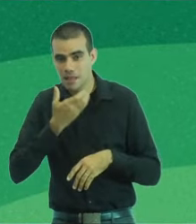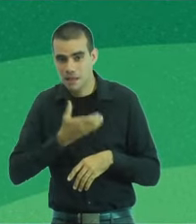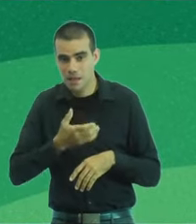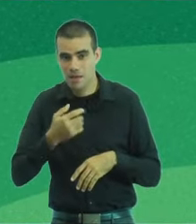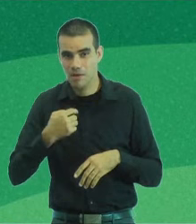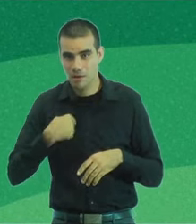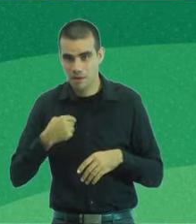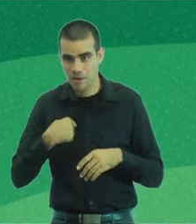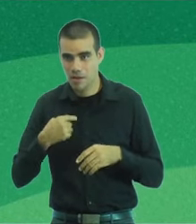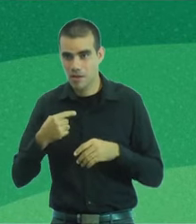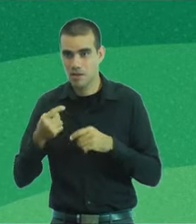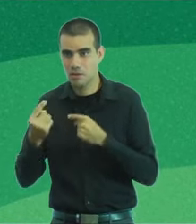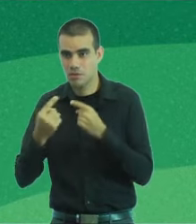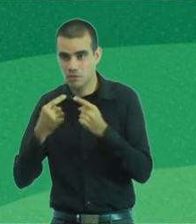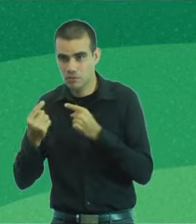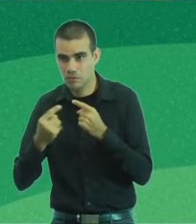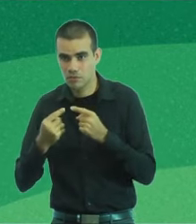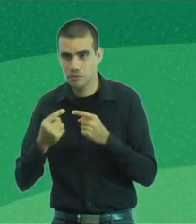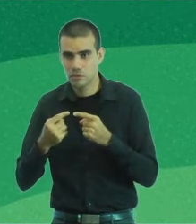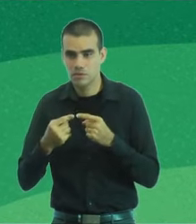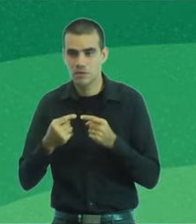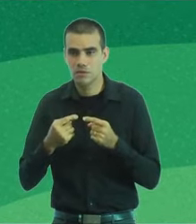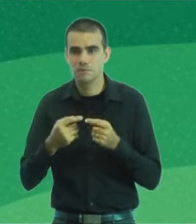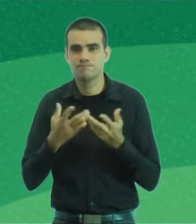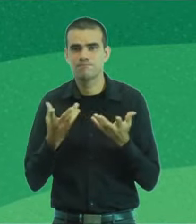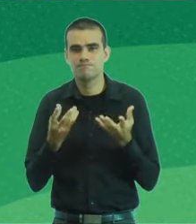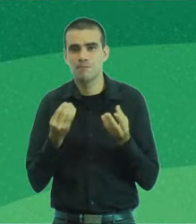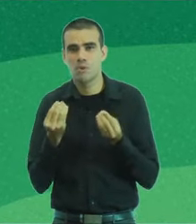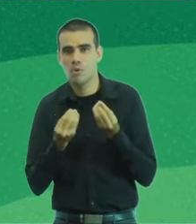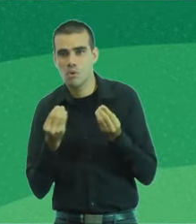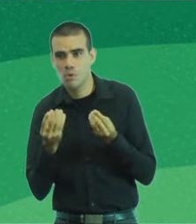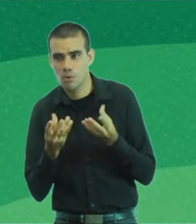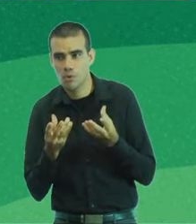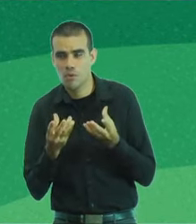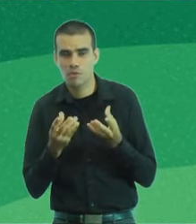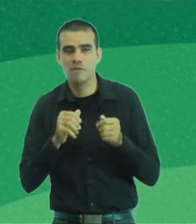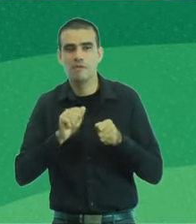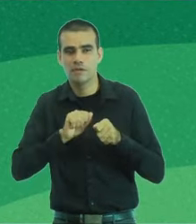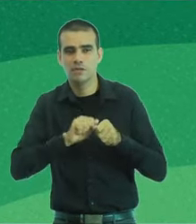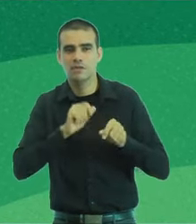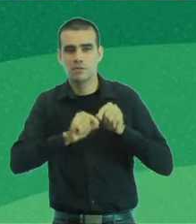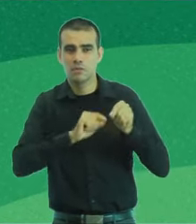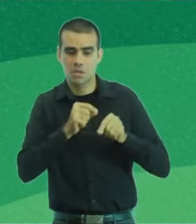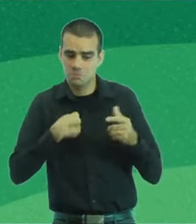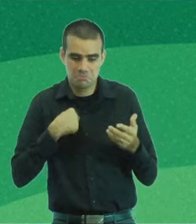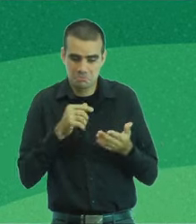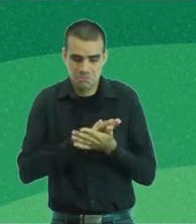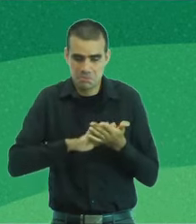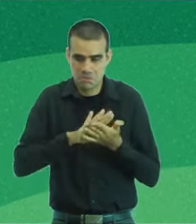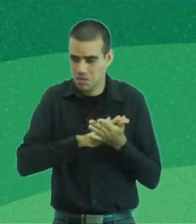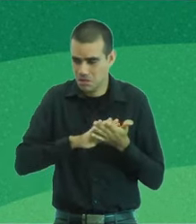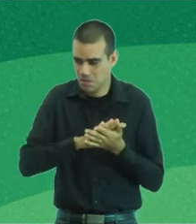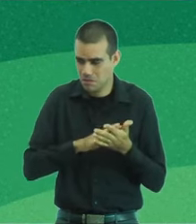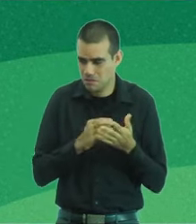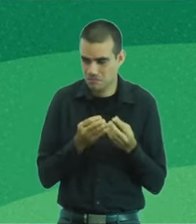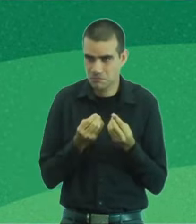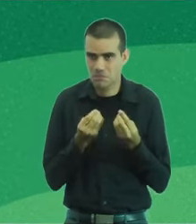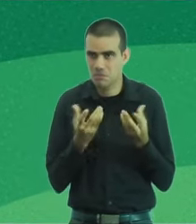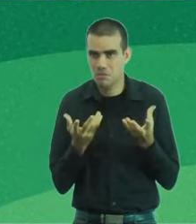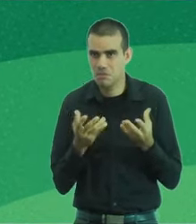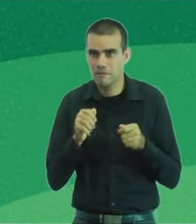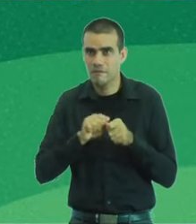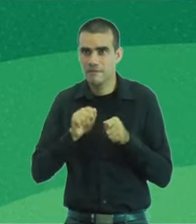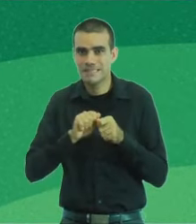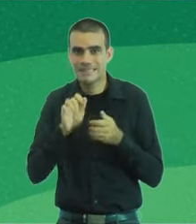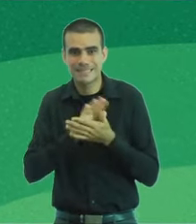no lá no grupo da Live falei com o pessoal pô e aí tal e aí perguntando que você vai fazer nada por que você não vai fazer nada fazer nada